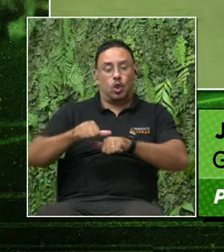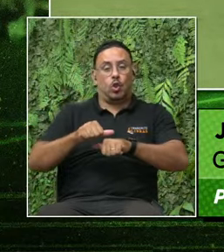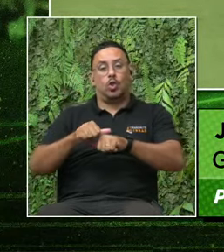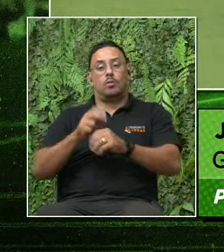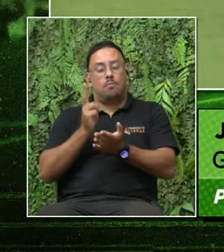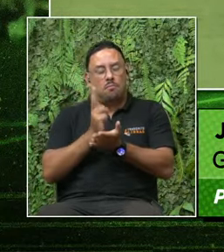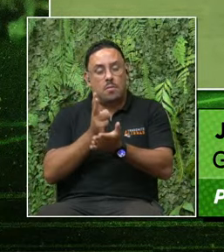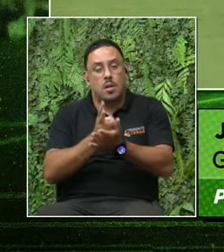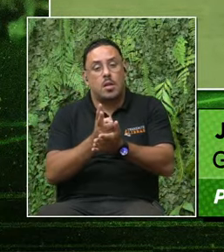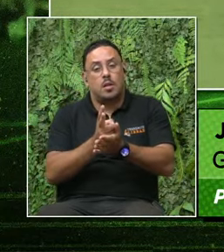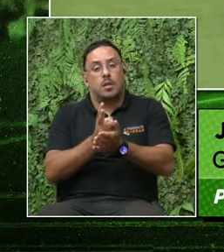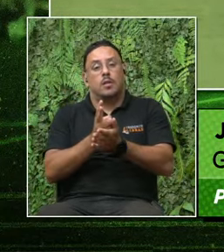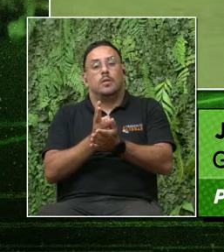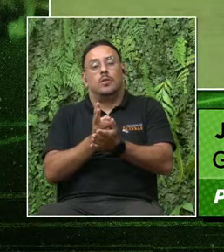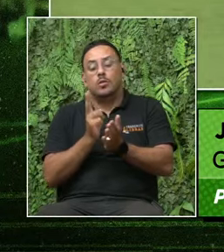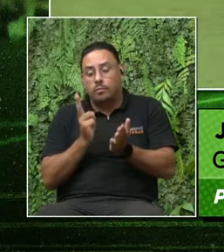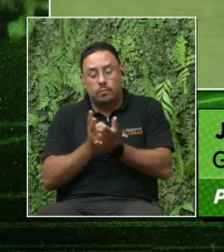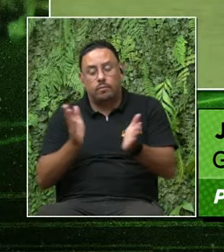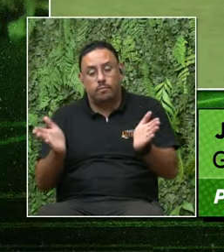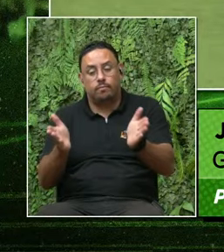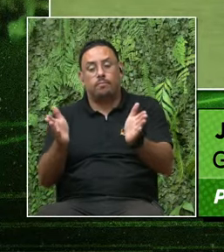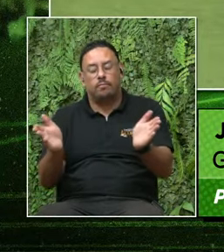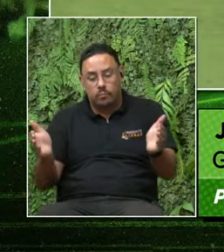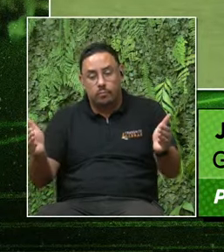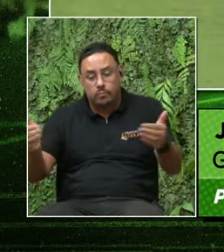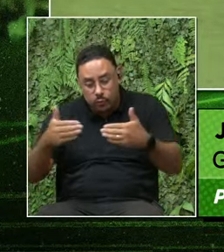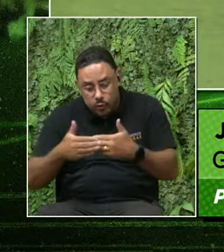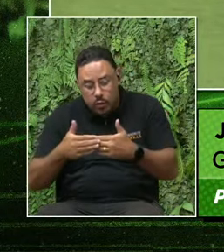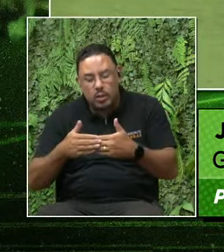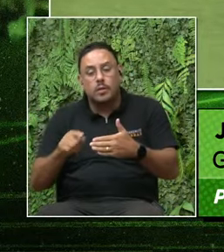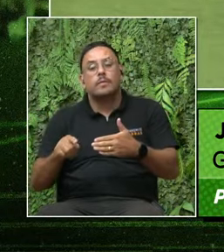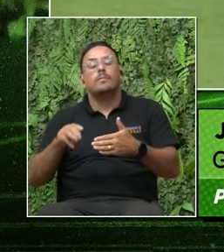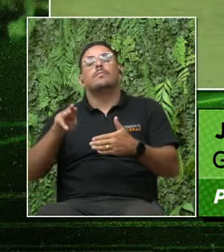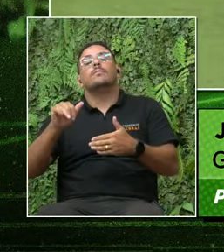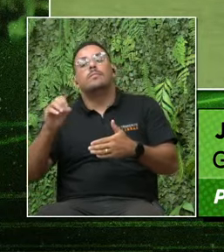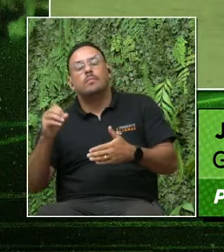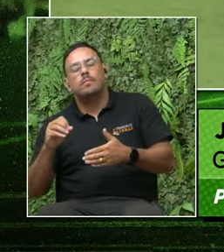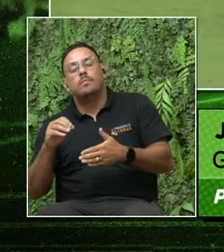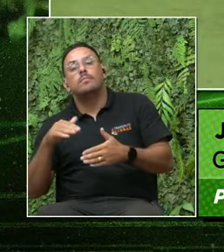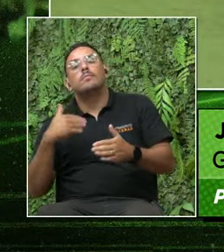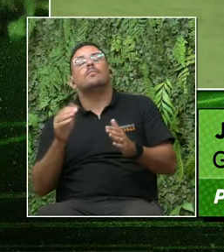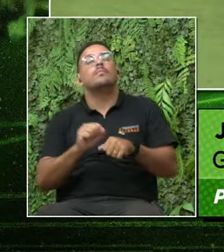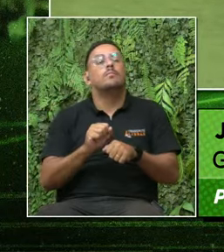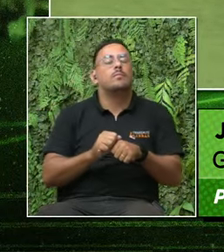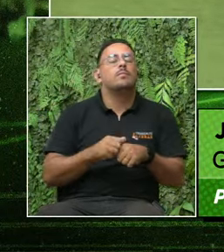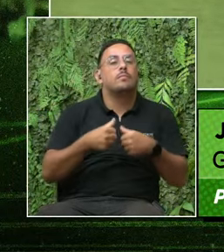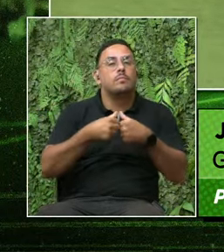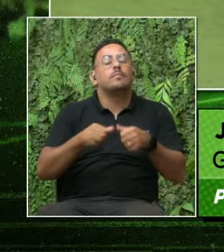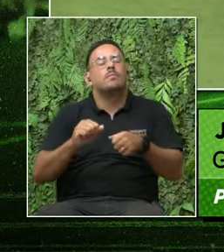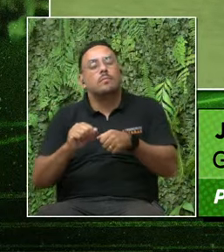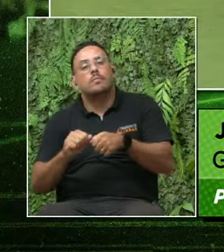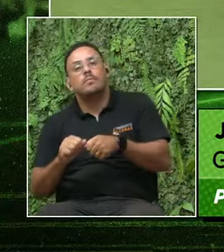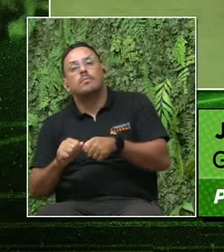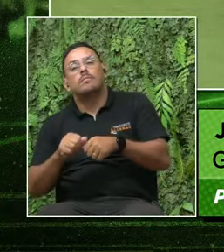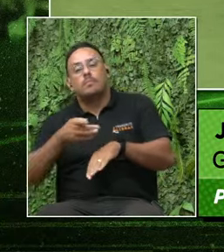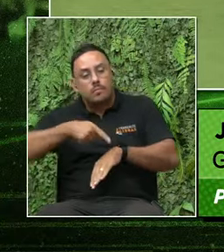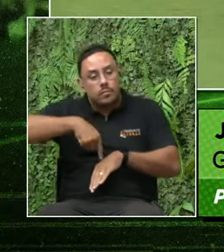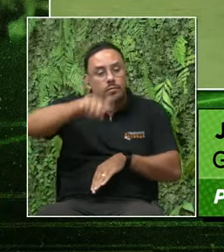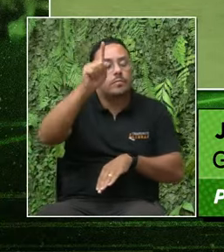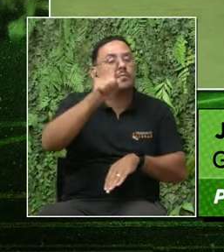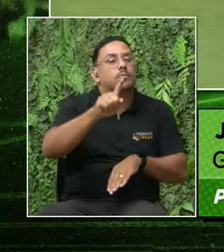manter o ritmo da equipe é claro que ele quis proteger já prevendo que o milito ia pro tudo nada foi o que o milito fez o milito ele foi pro